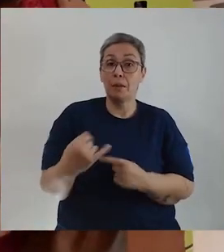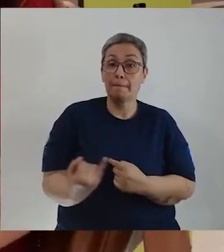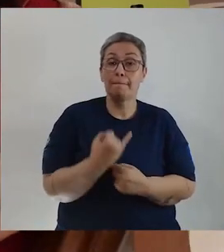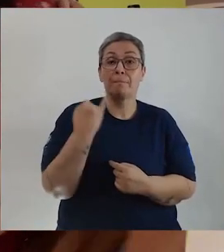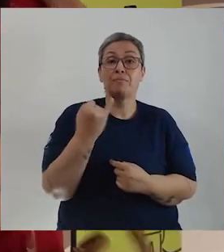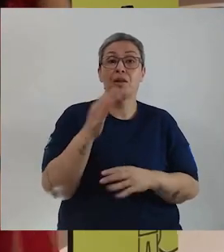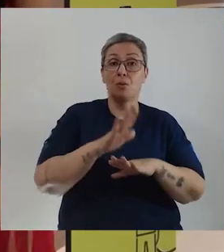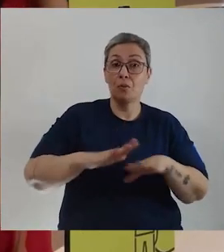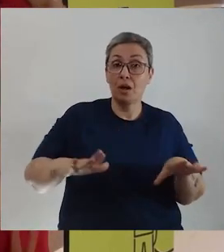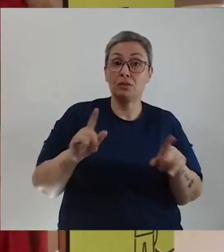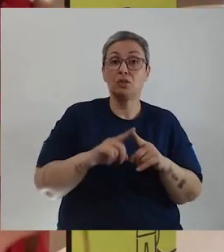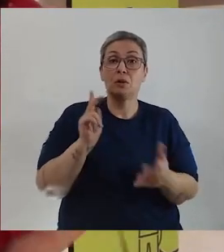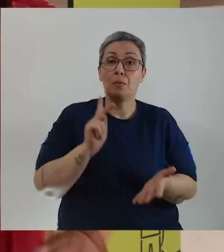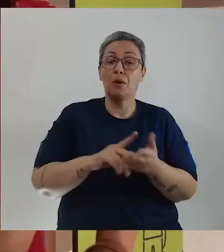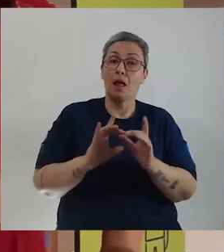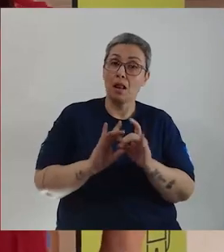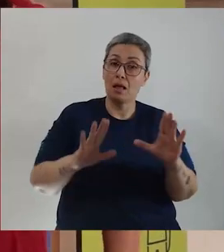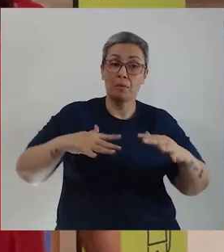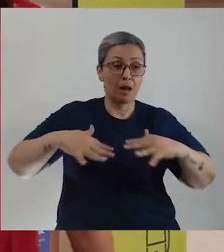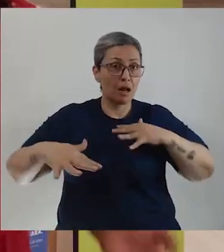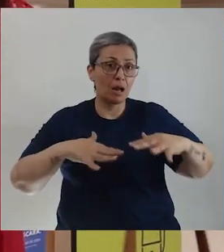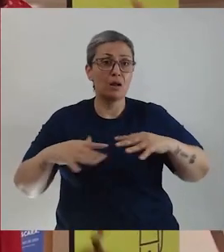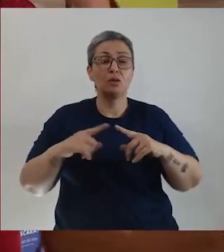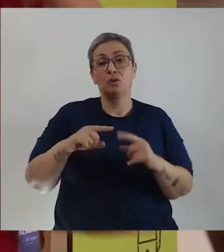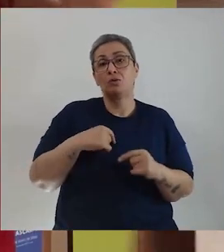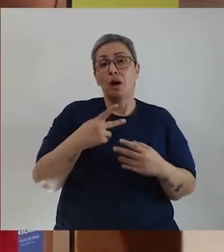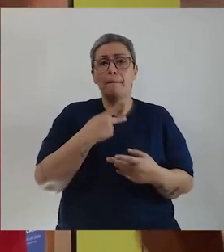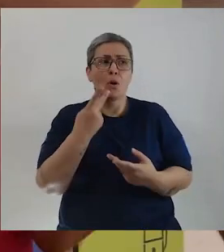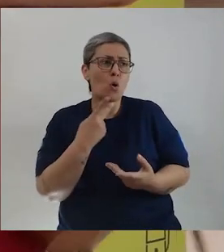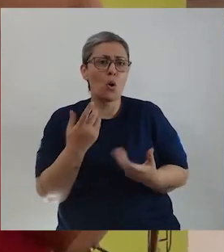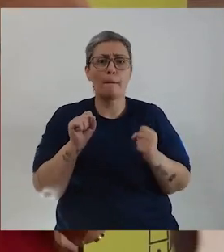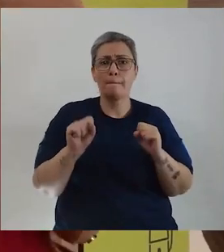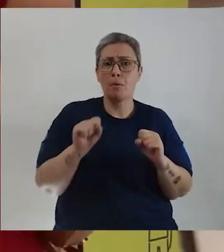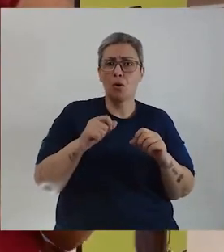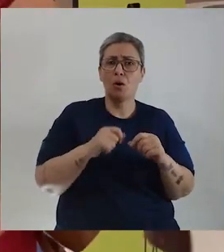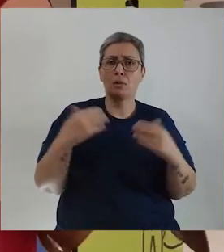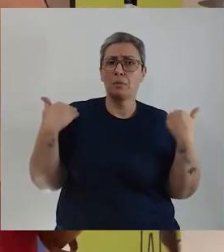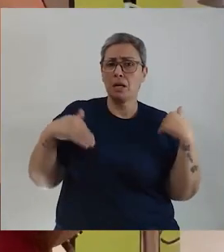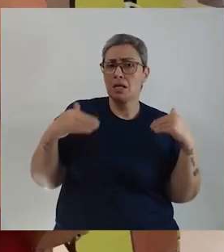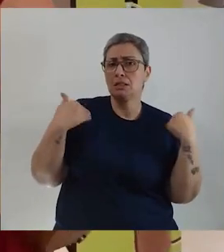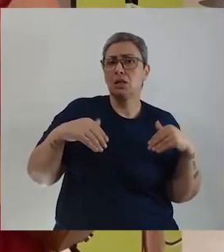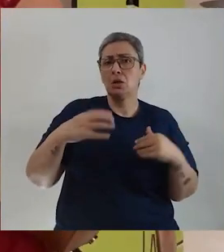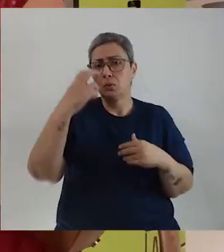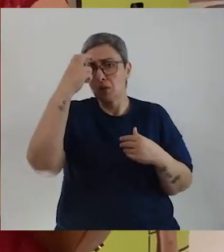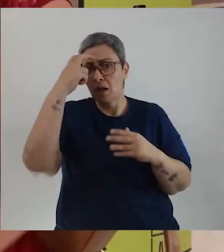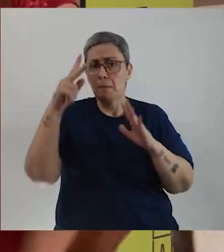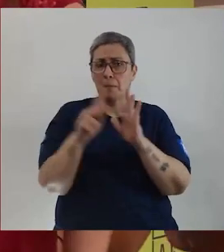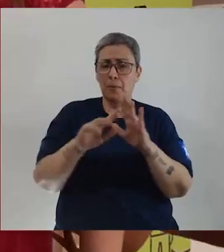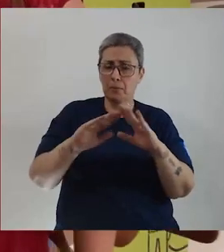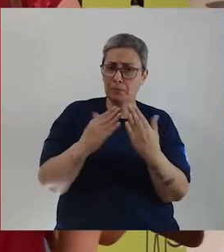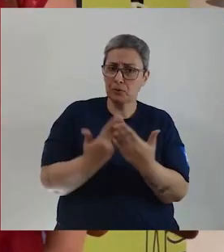da importância das crianças terem liberdade de se movimentar, de falar. E esses passeios culturais que a escola